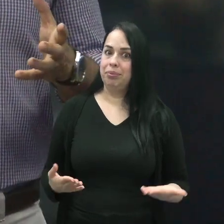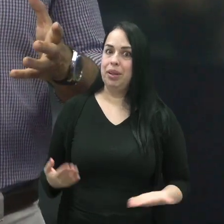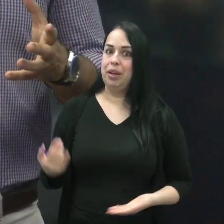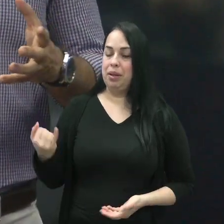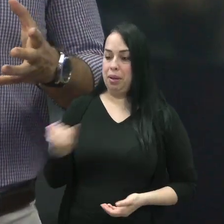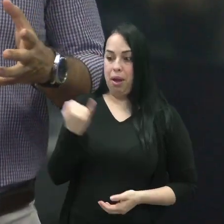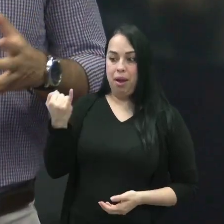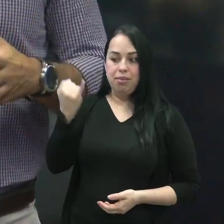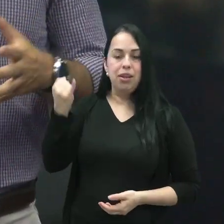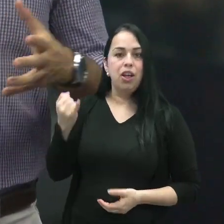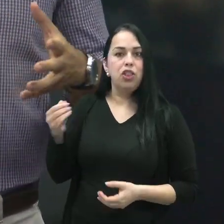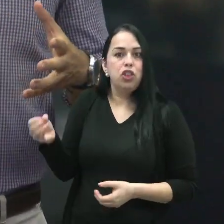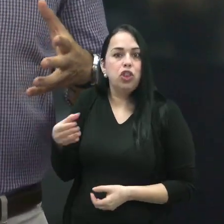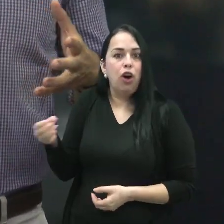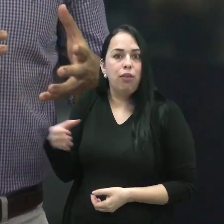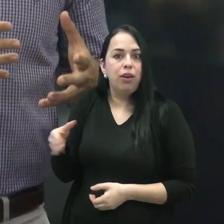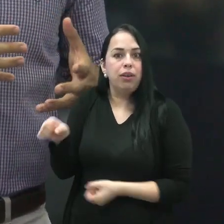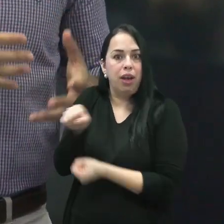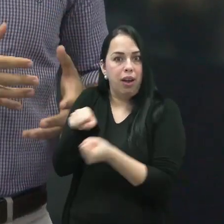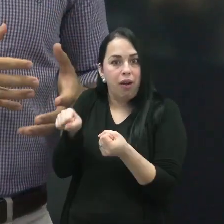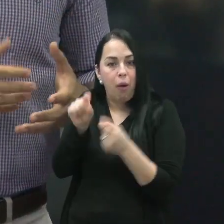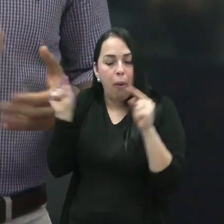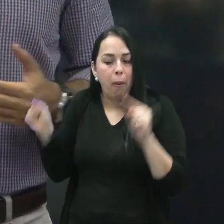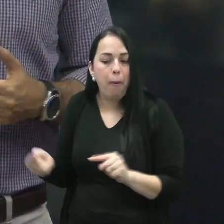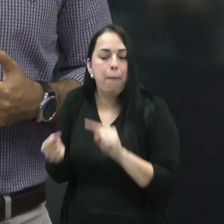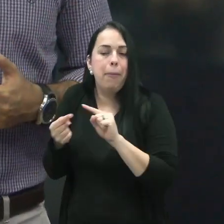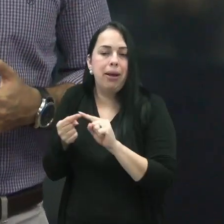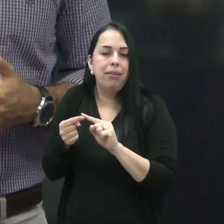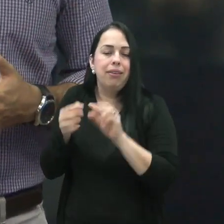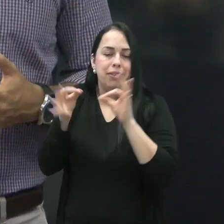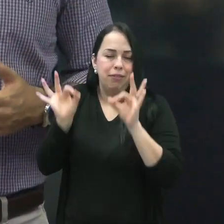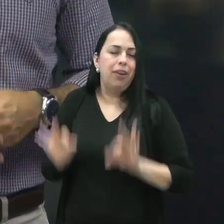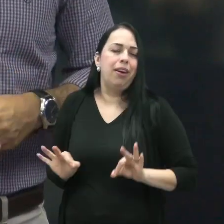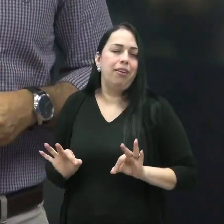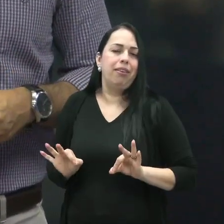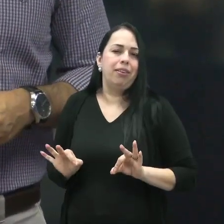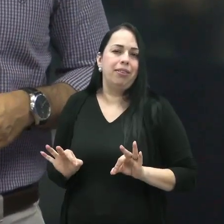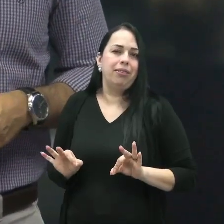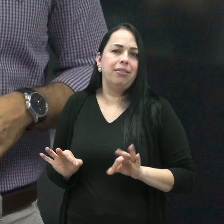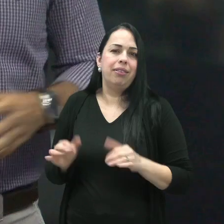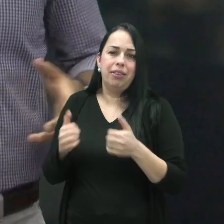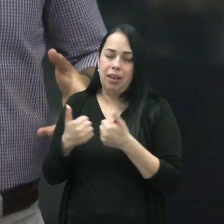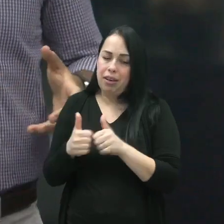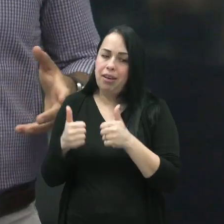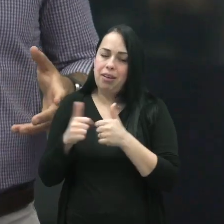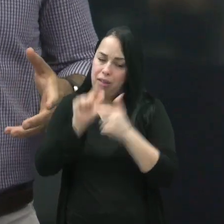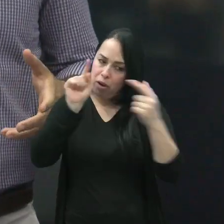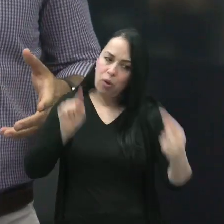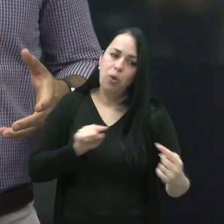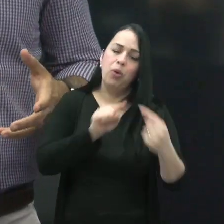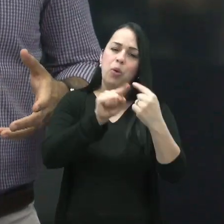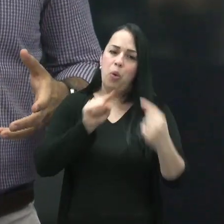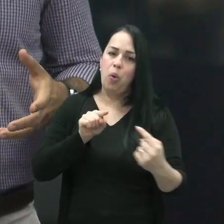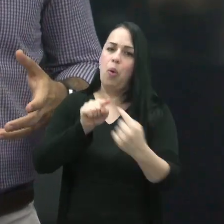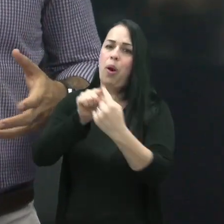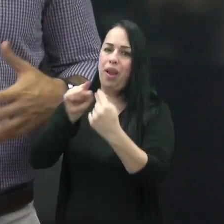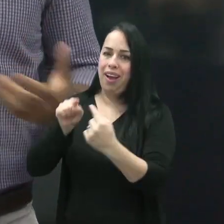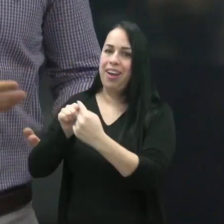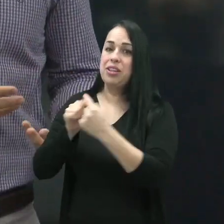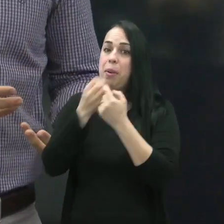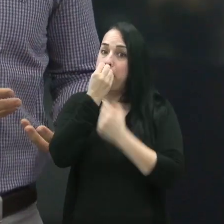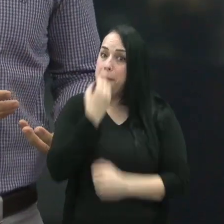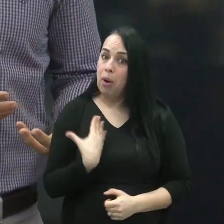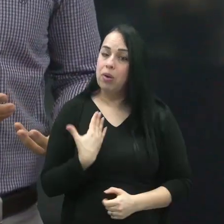E tão importante quanto uma frota moderna e sustentável é que, de fato, o sistema de transporte público atenda aos interesses da população.